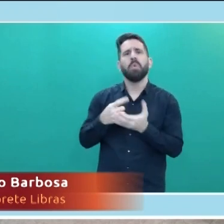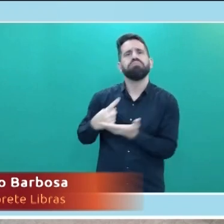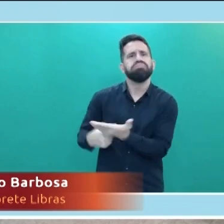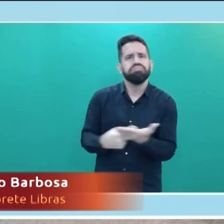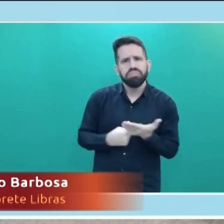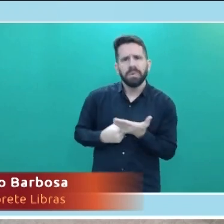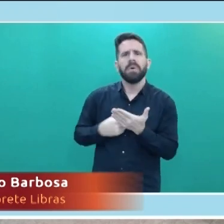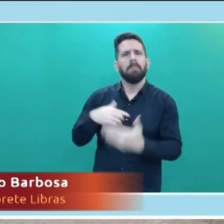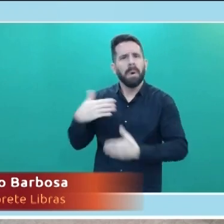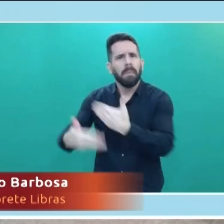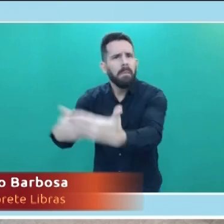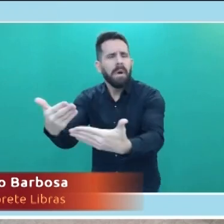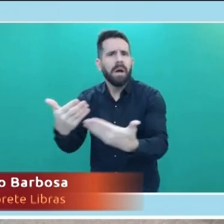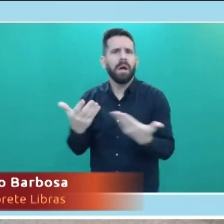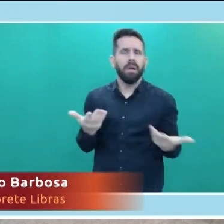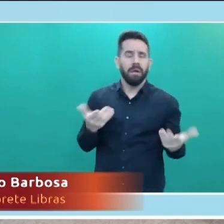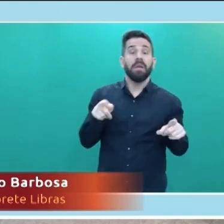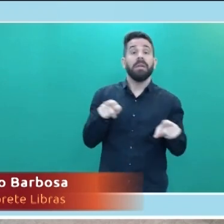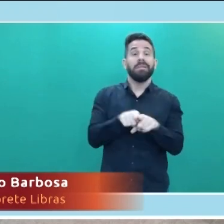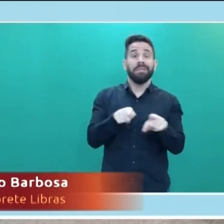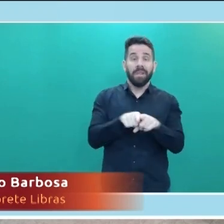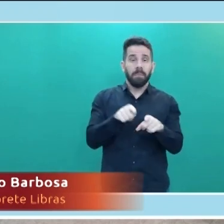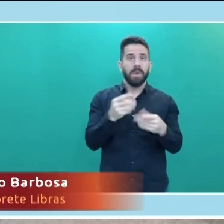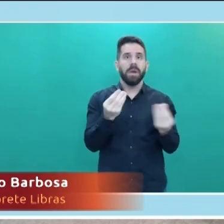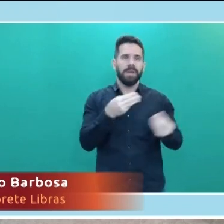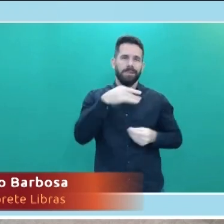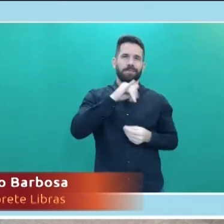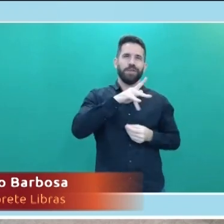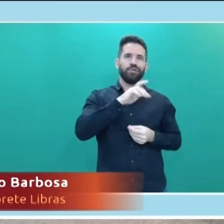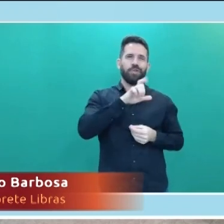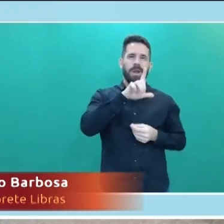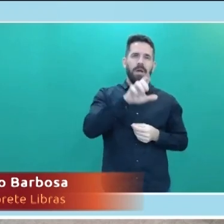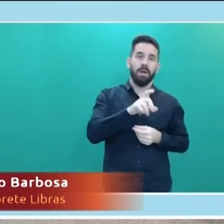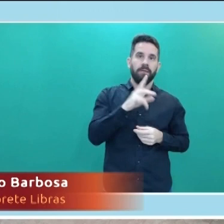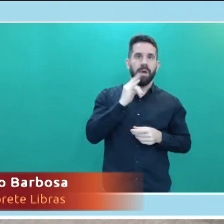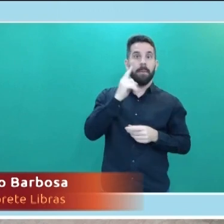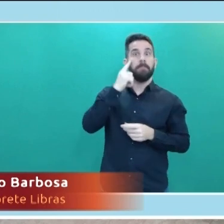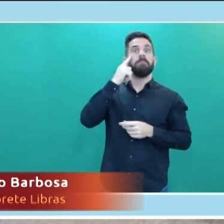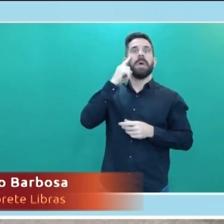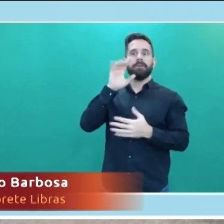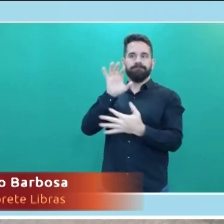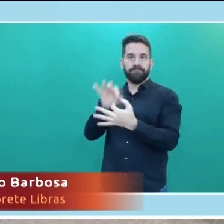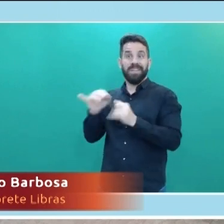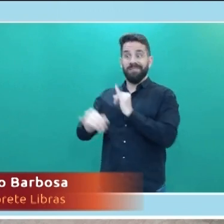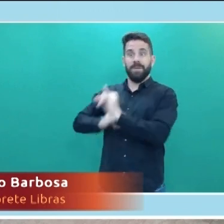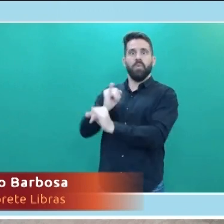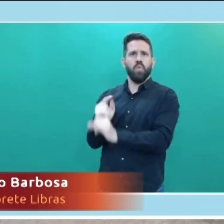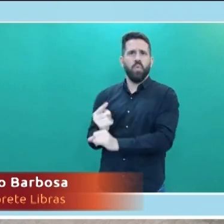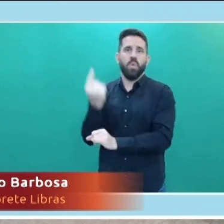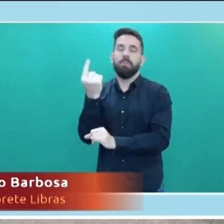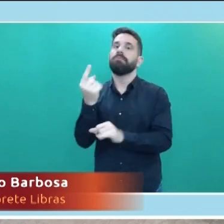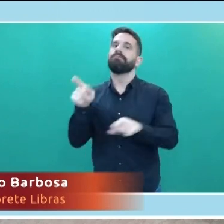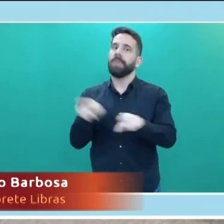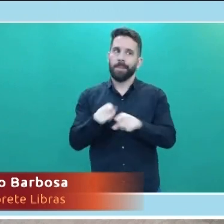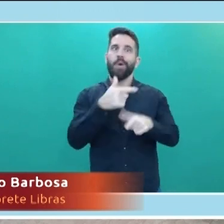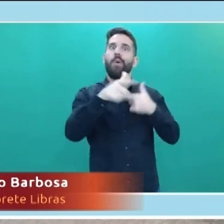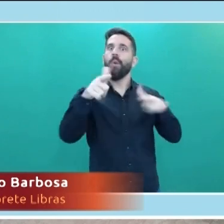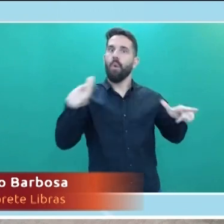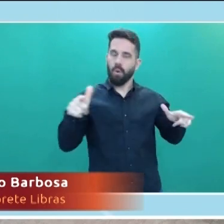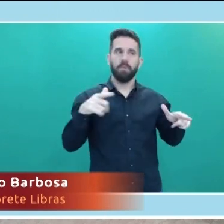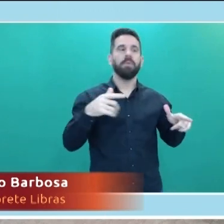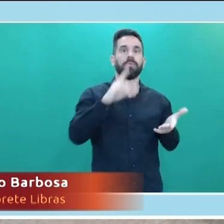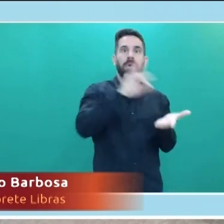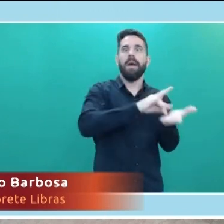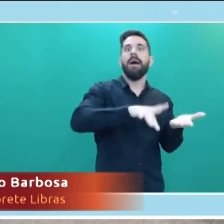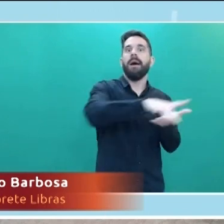saída dessas comunidades do virtual para outros locais, né, que a gente tem visto cada vez mais. Antes era um grupo muito